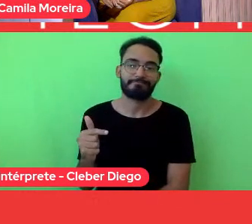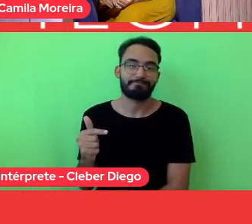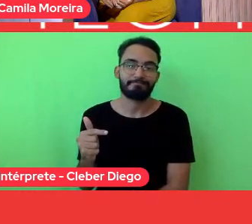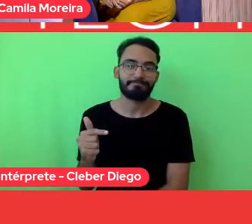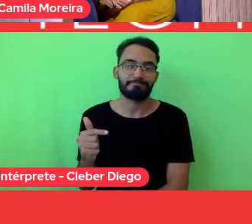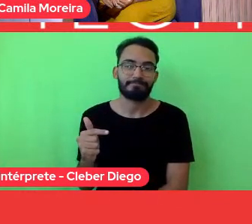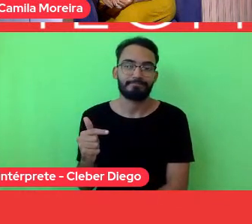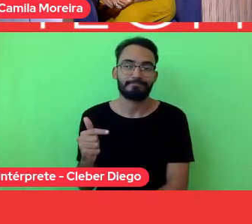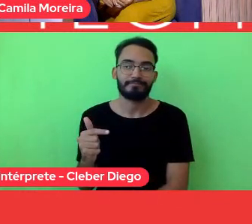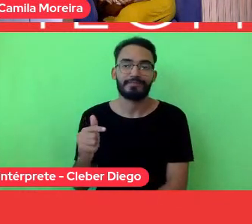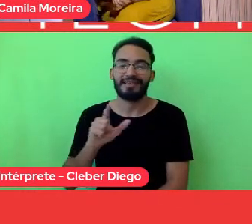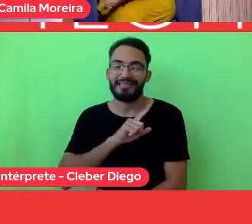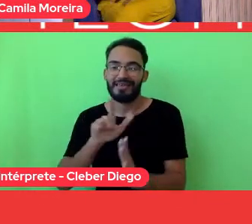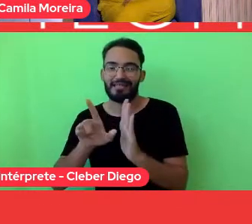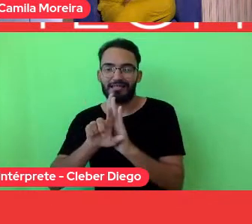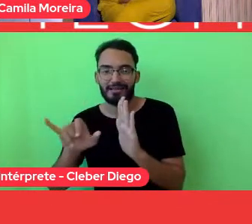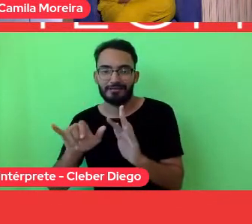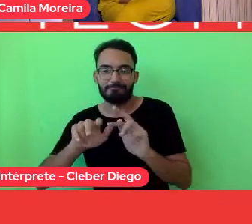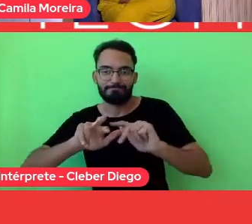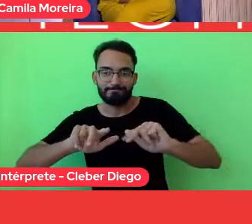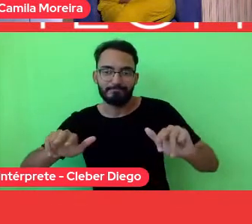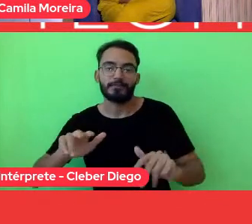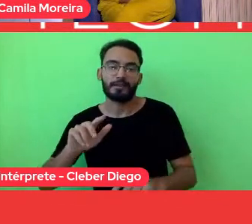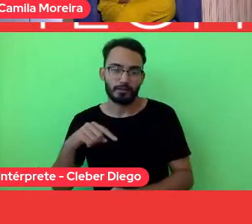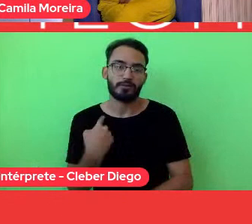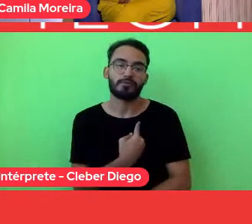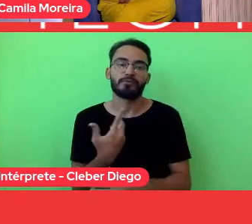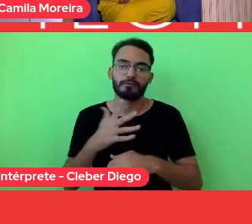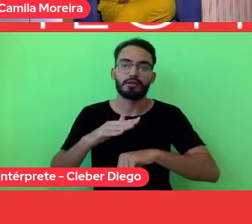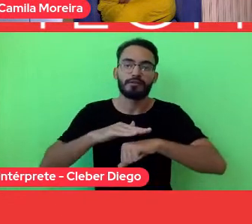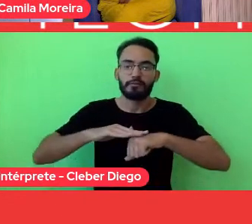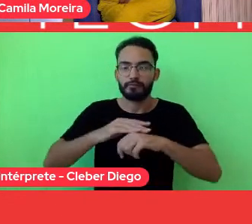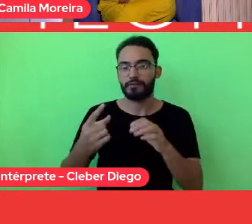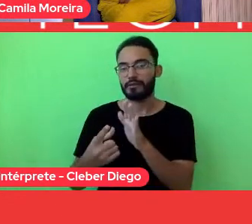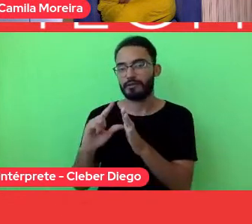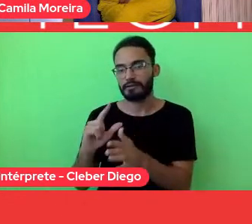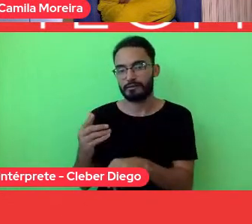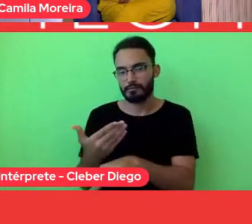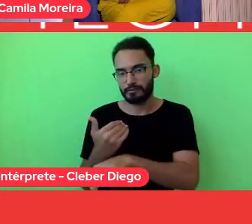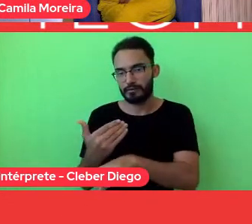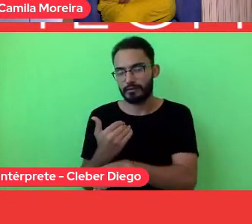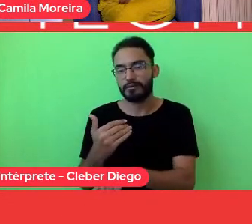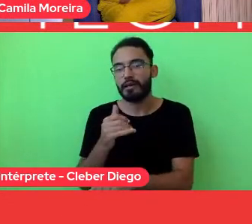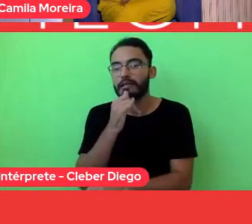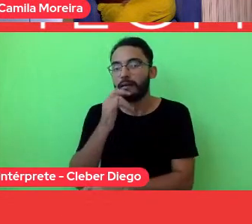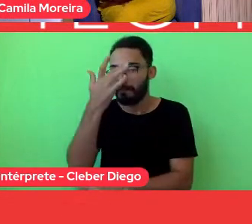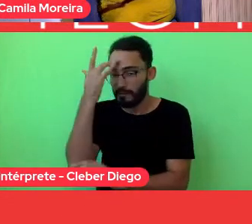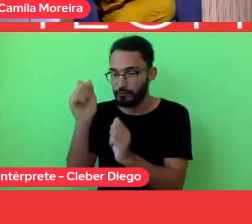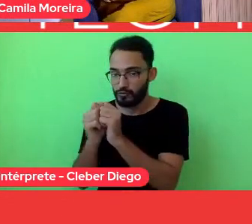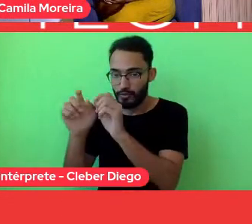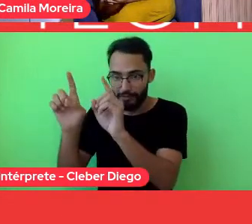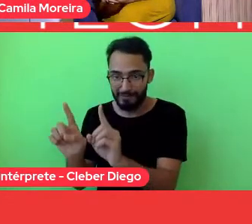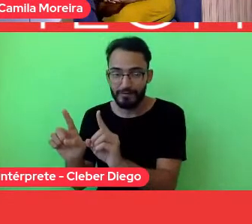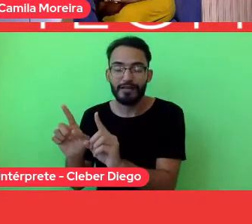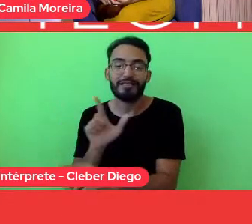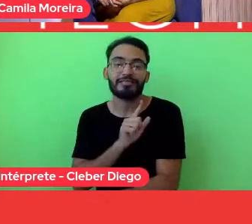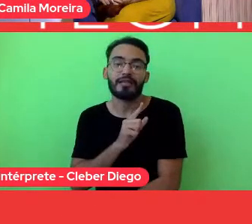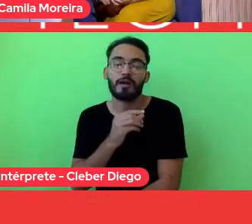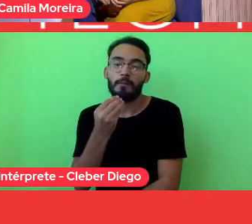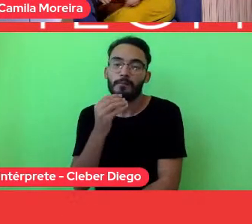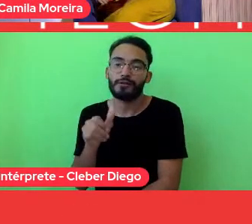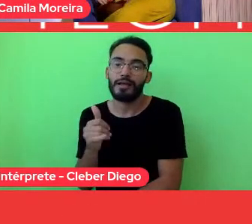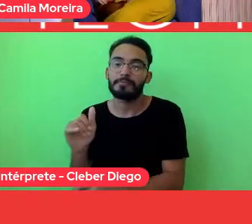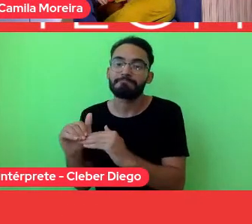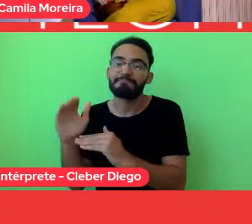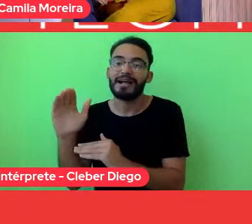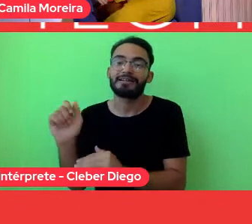por questões de leis, né, que a gente já falou um pouquinho mais cedo, para uma pessoa com deficiência, às vezes vai ter mais oportunidades